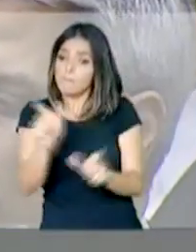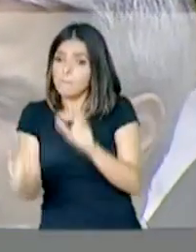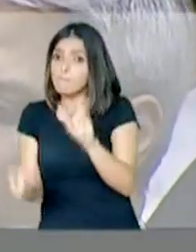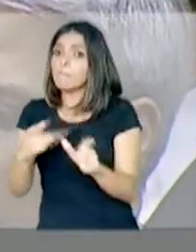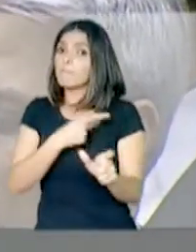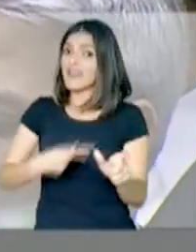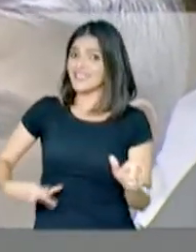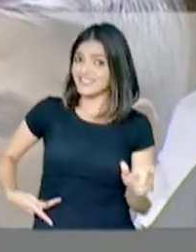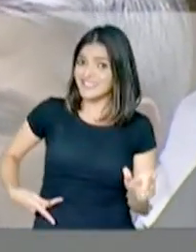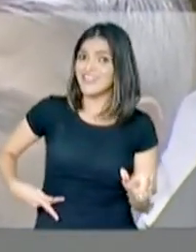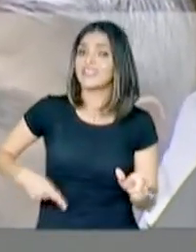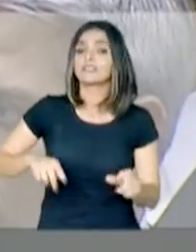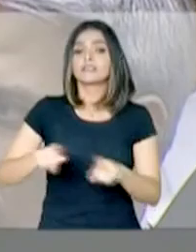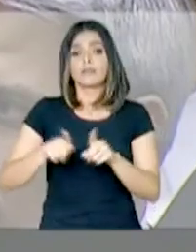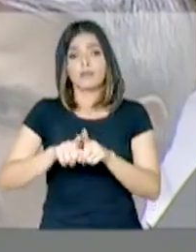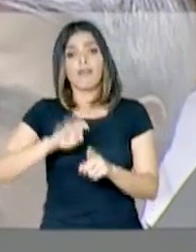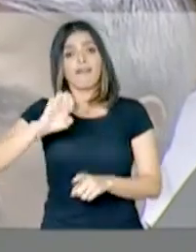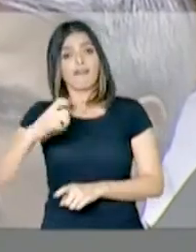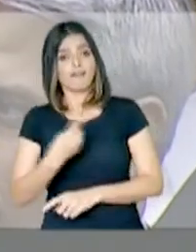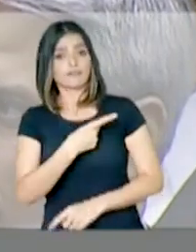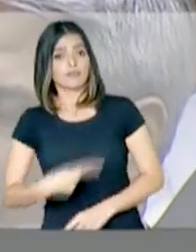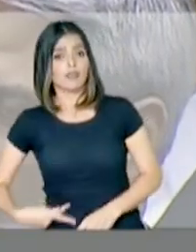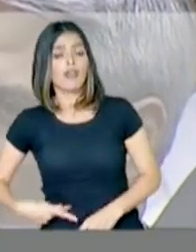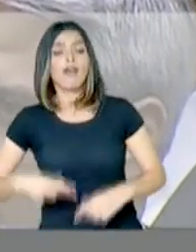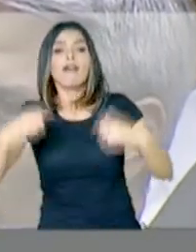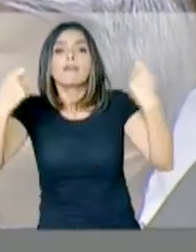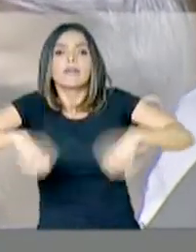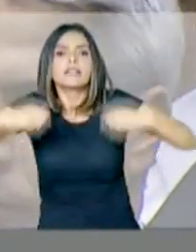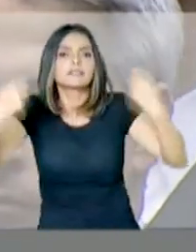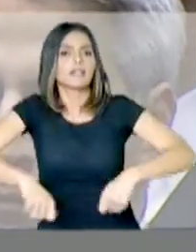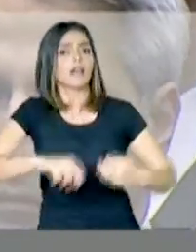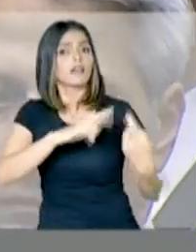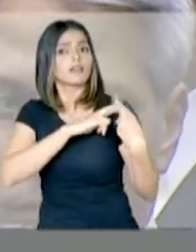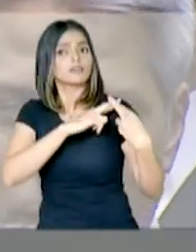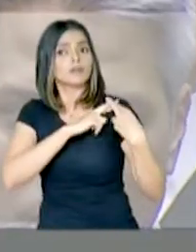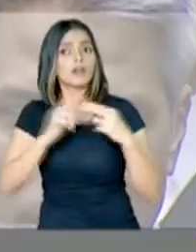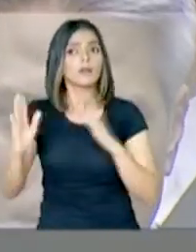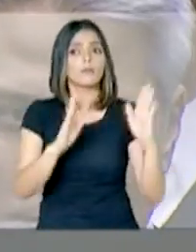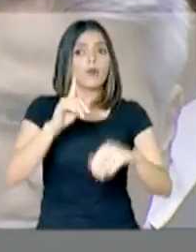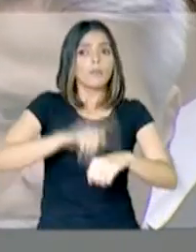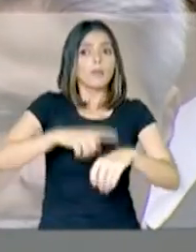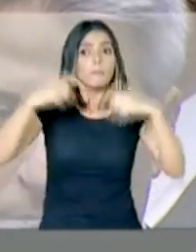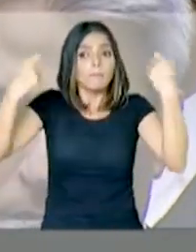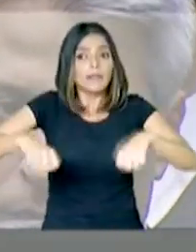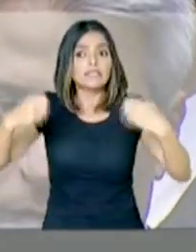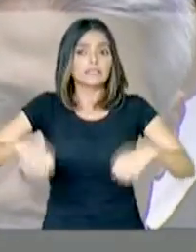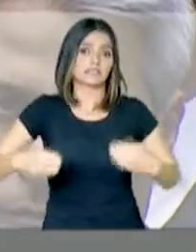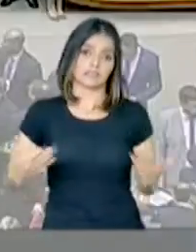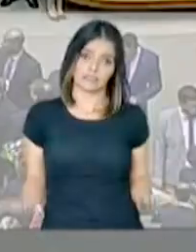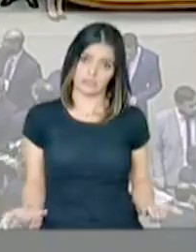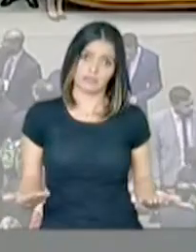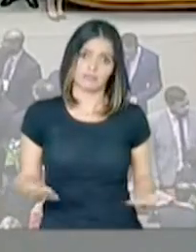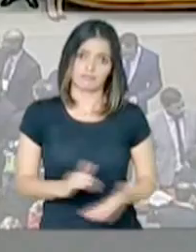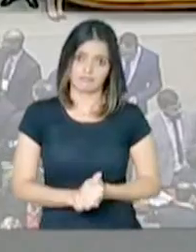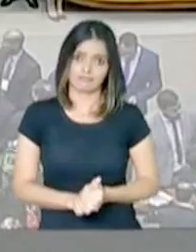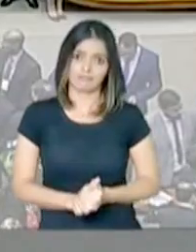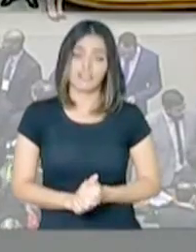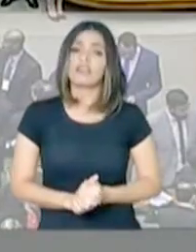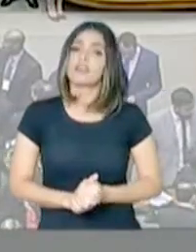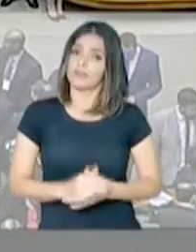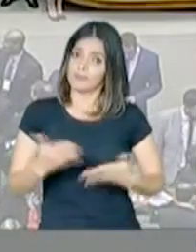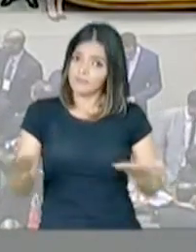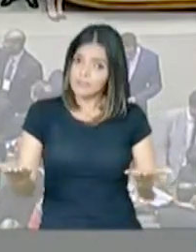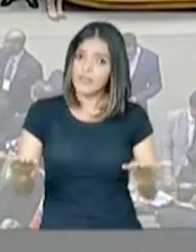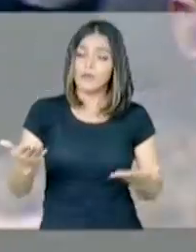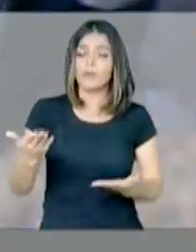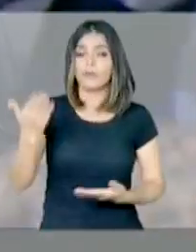62 anos para as mulheres. Tem também um tempo mínimo de contribuição, que é de 20 anos para os homens e 15 anos para as mulheres.